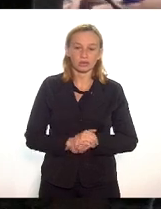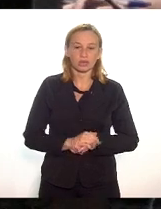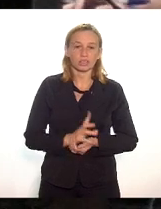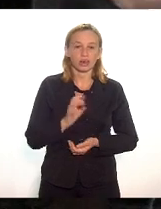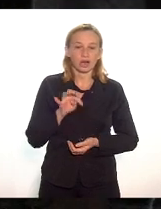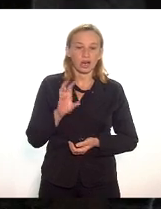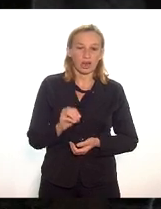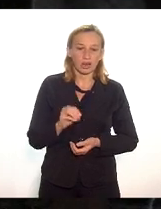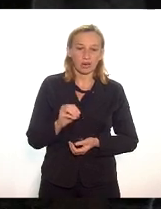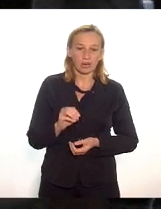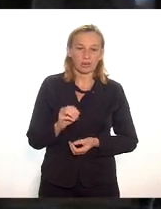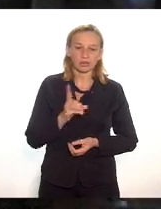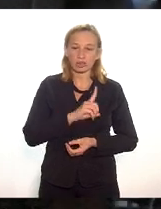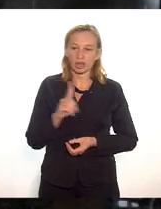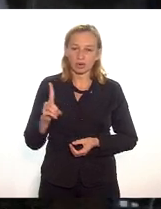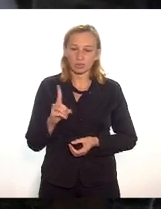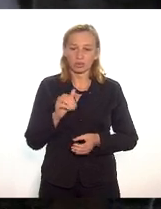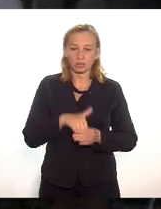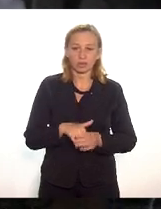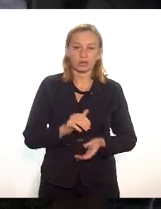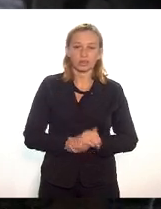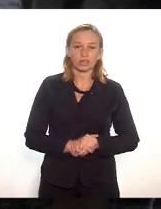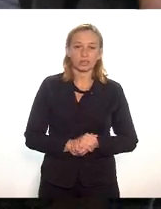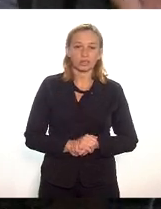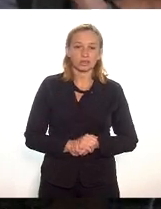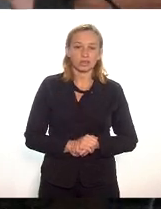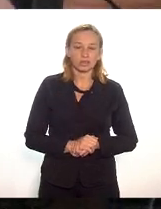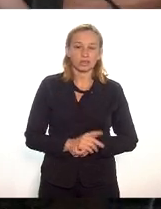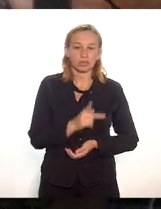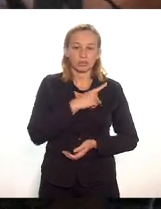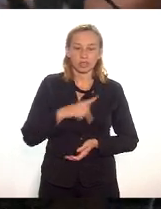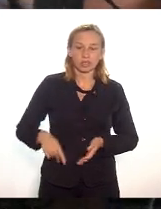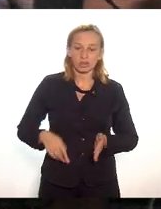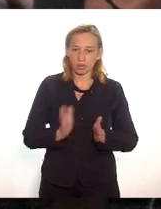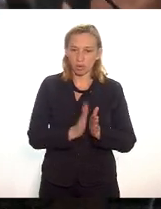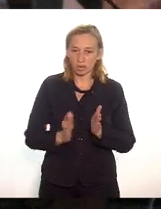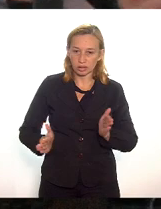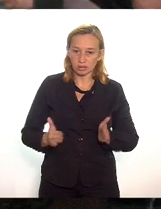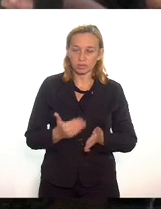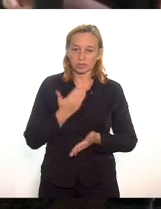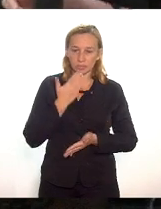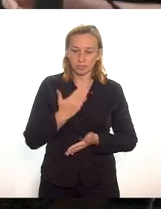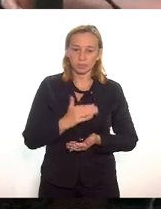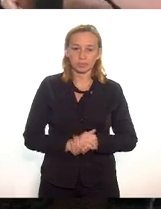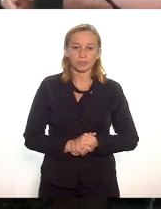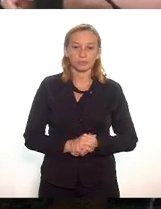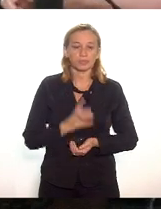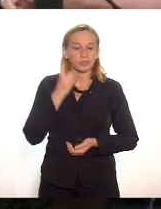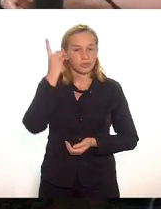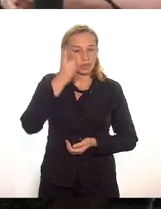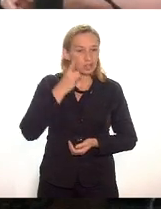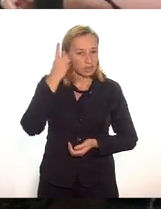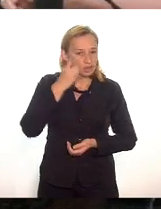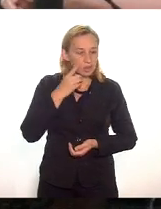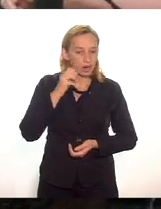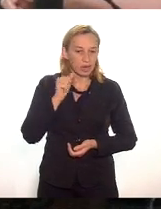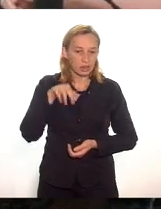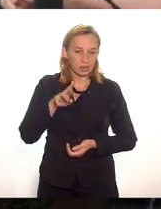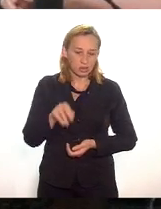Léo Vieira, não. Senhor presidente. Presidente, questão de ordem, por favor. A questão de ordem, deputado Anderson